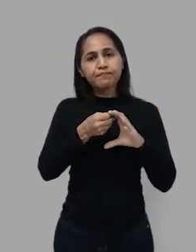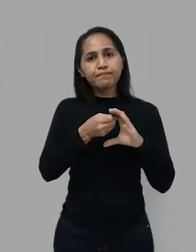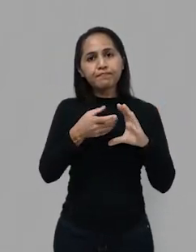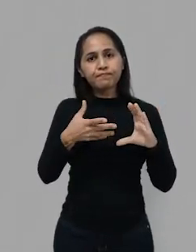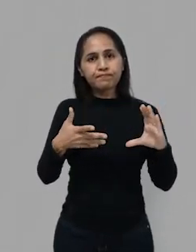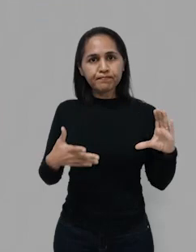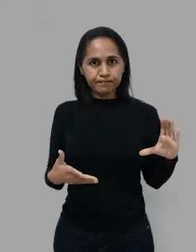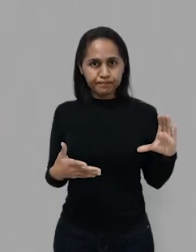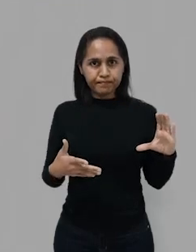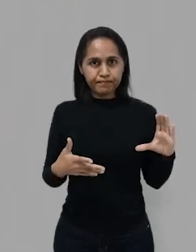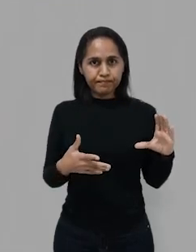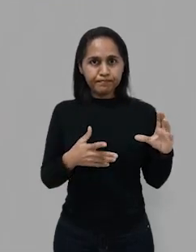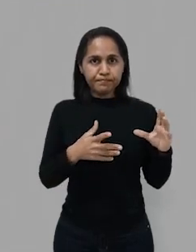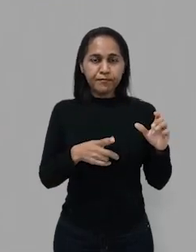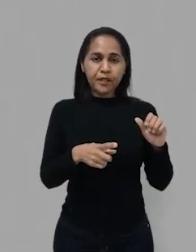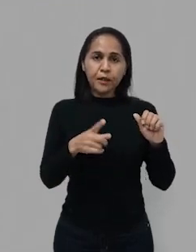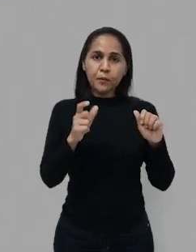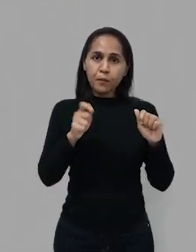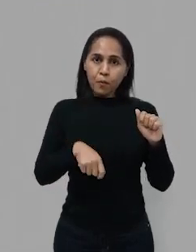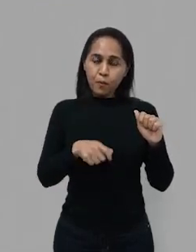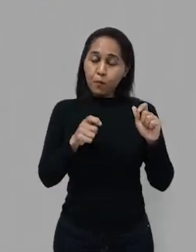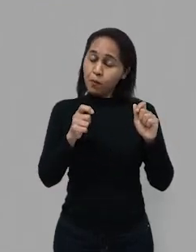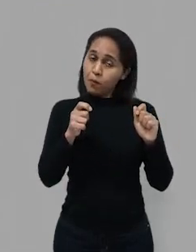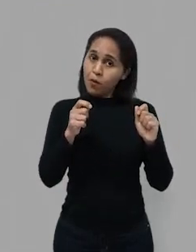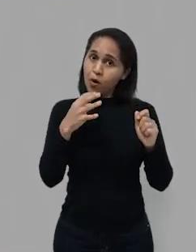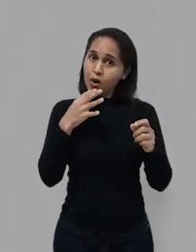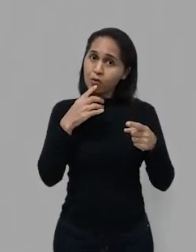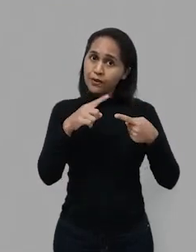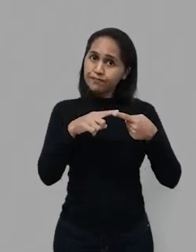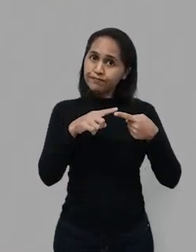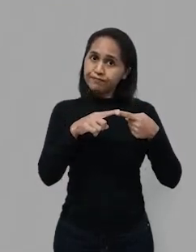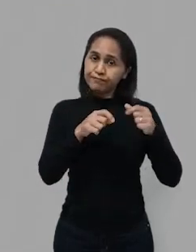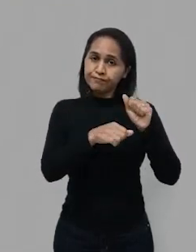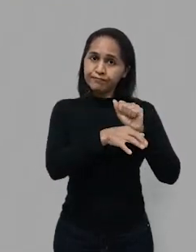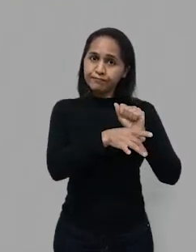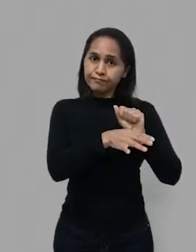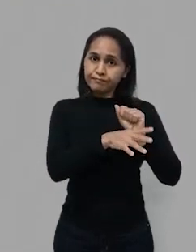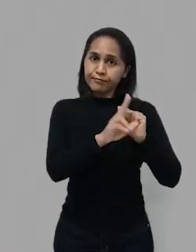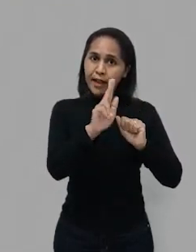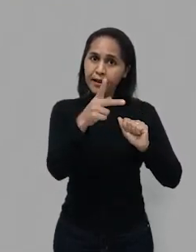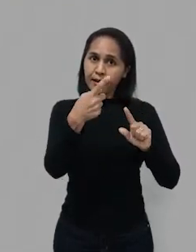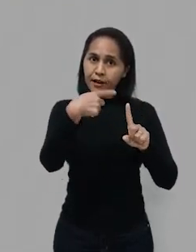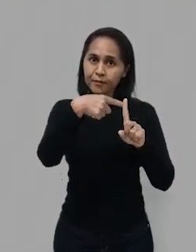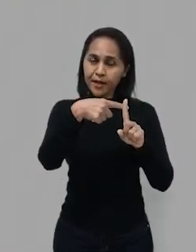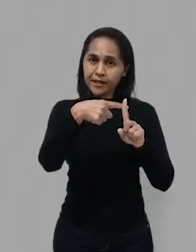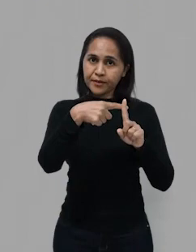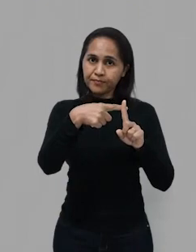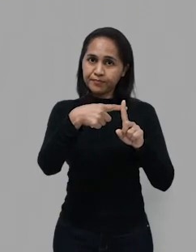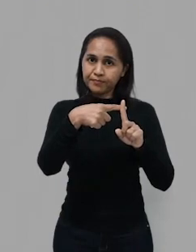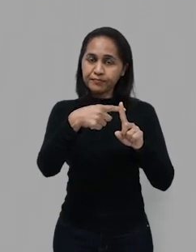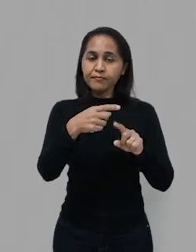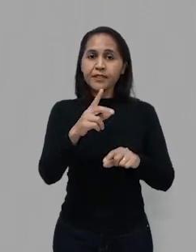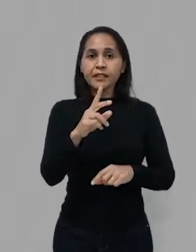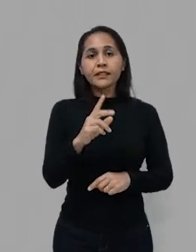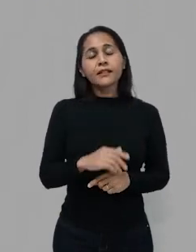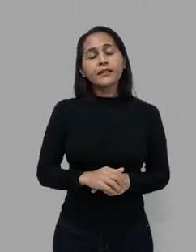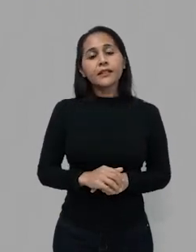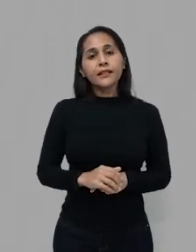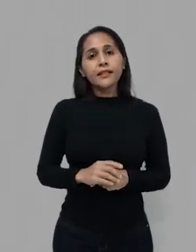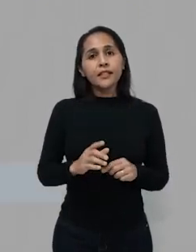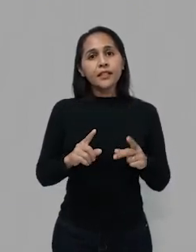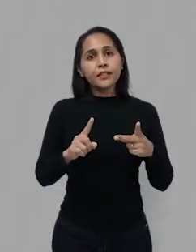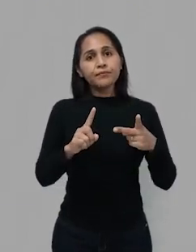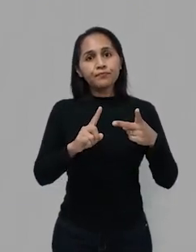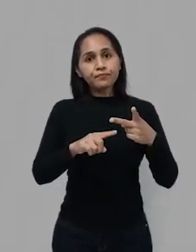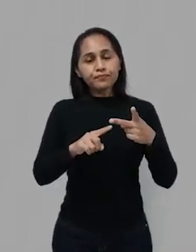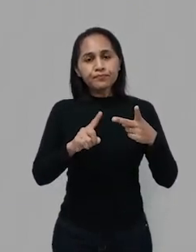uma solução como ácido, se tiver como positivo H+, base, se tiver como negativo OH-.